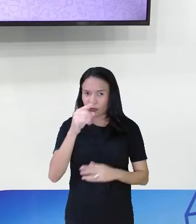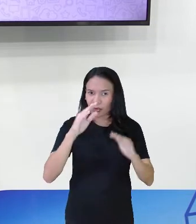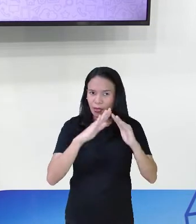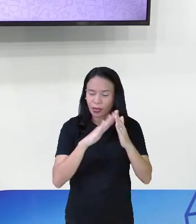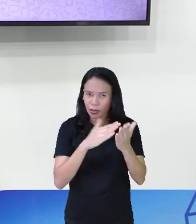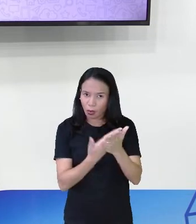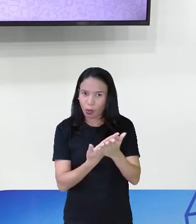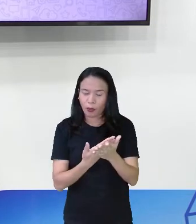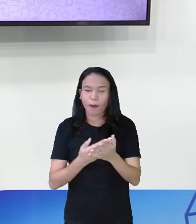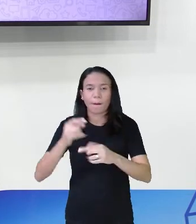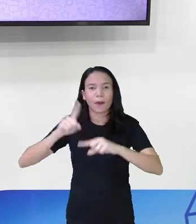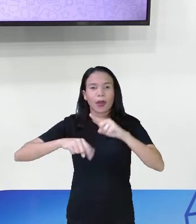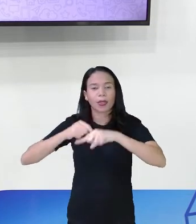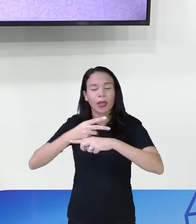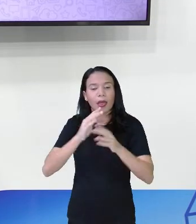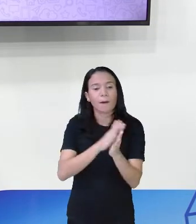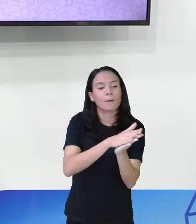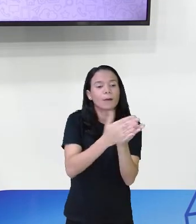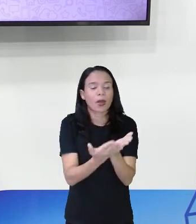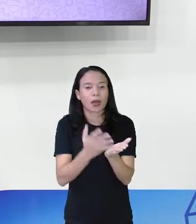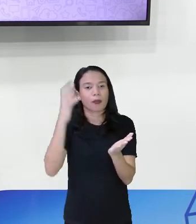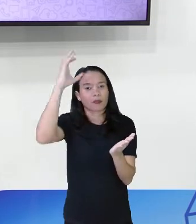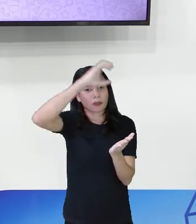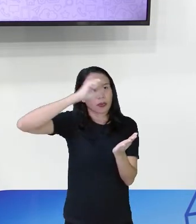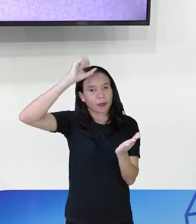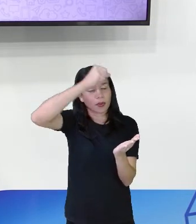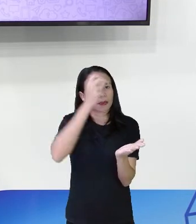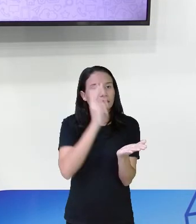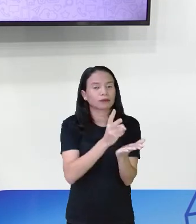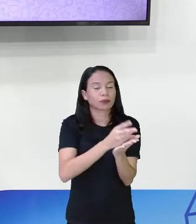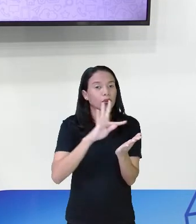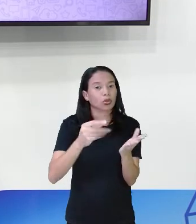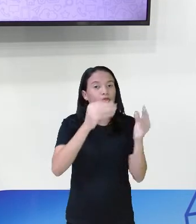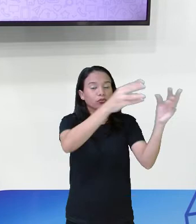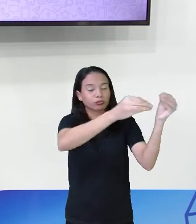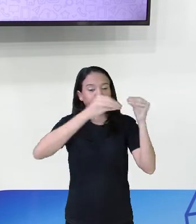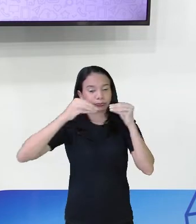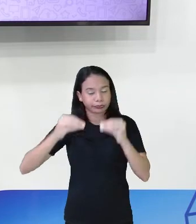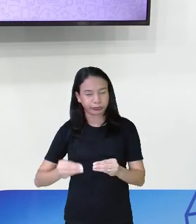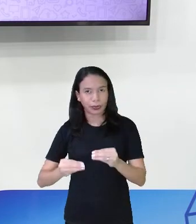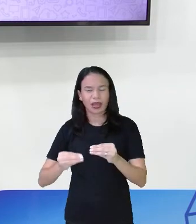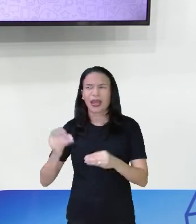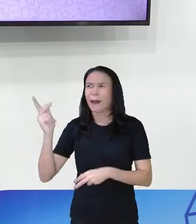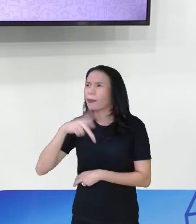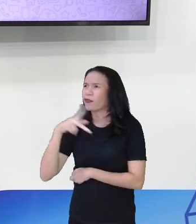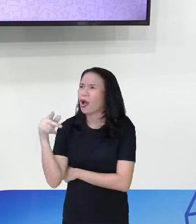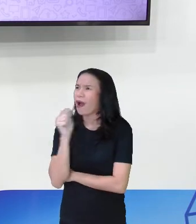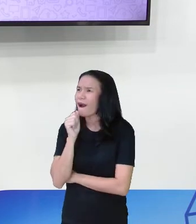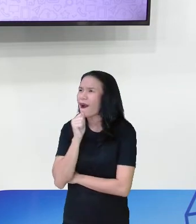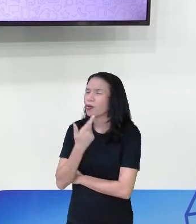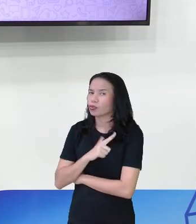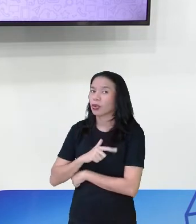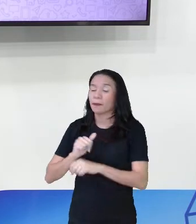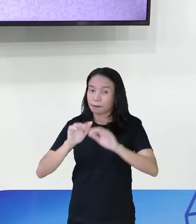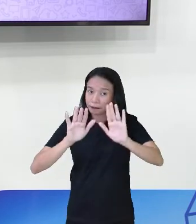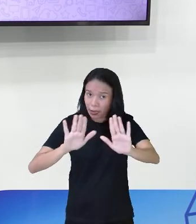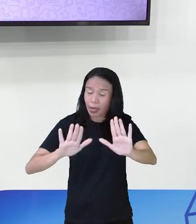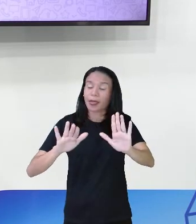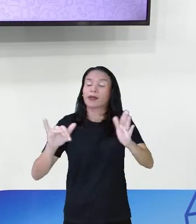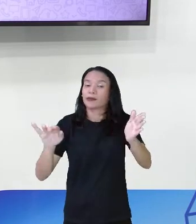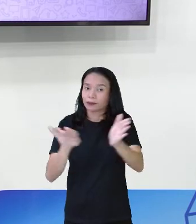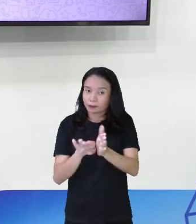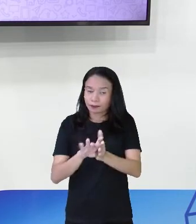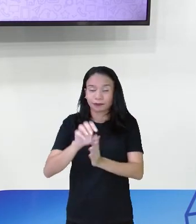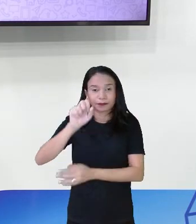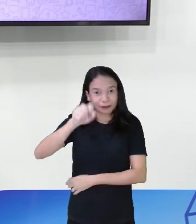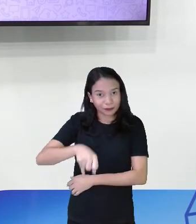material do Aprender Sempre, tudo isso aí foi tirado desse material, tá certo? Professora, não chegou ainda, vai chegar, tá bom? Então, quando o